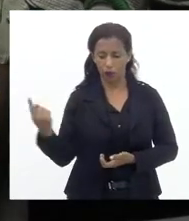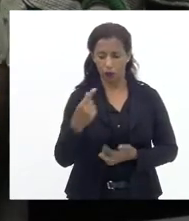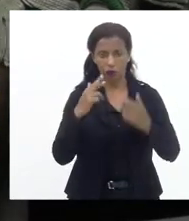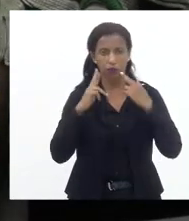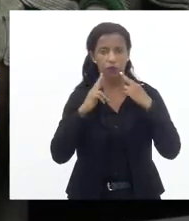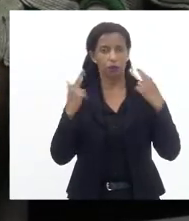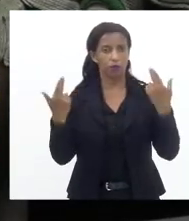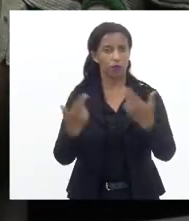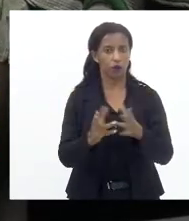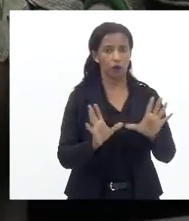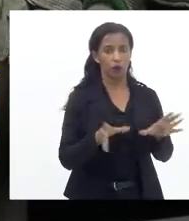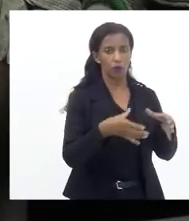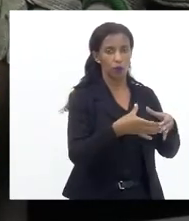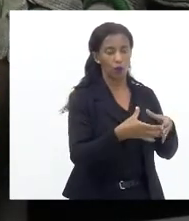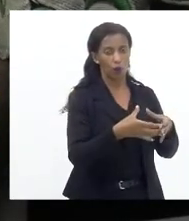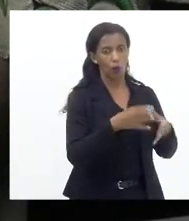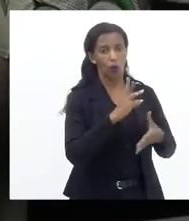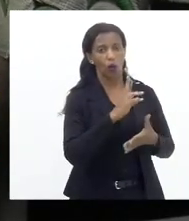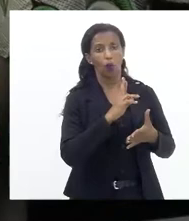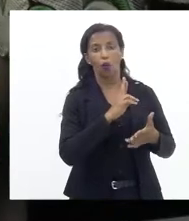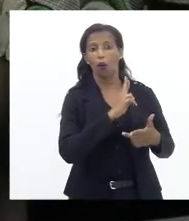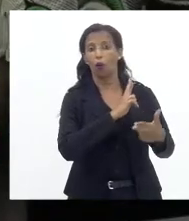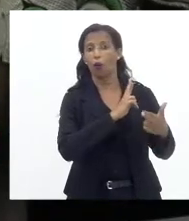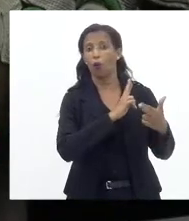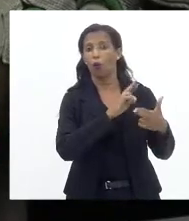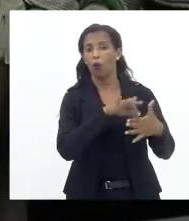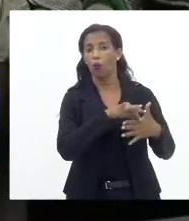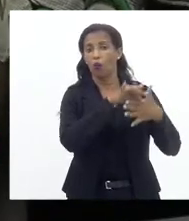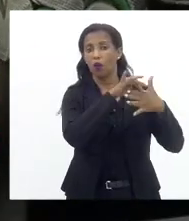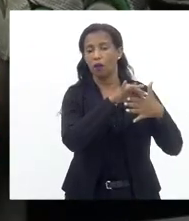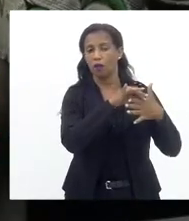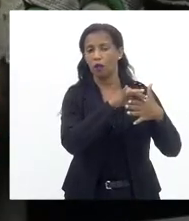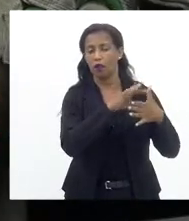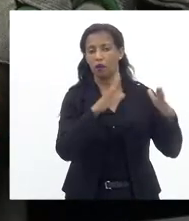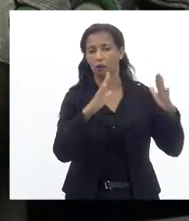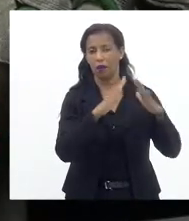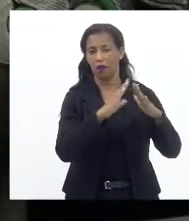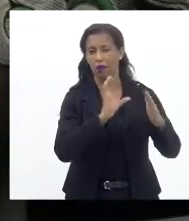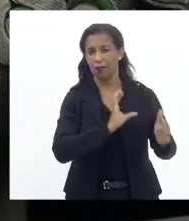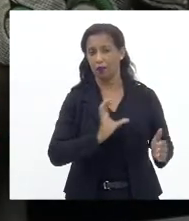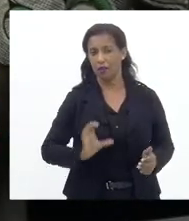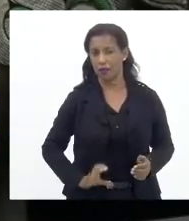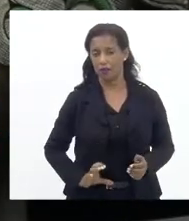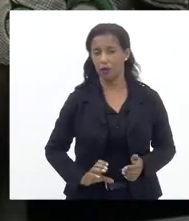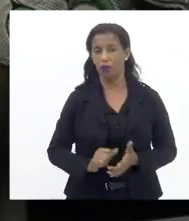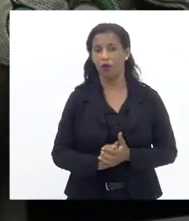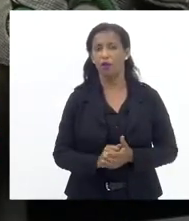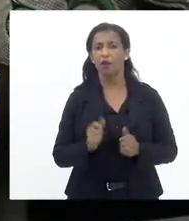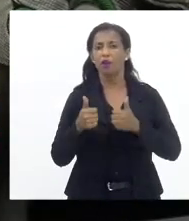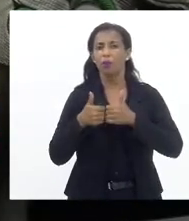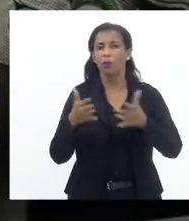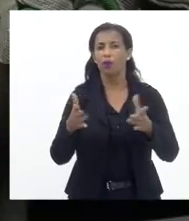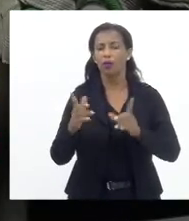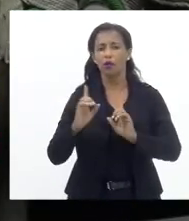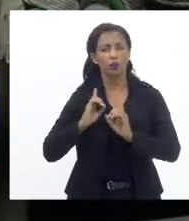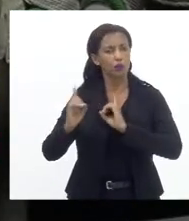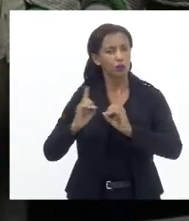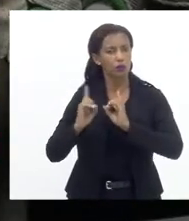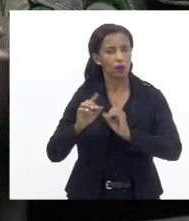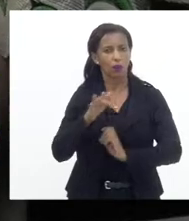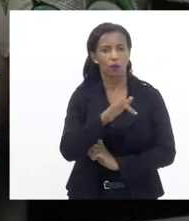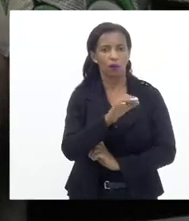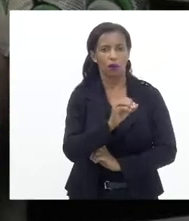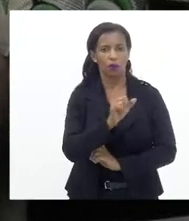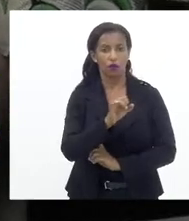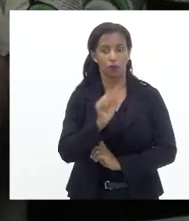prévia reunião com a chefia de gabinete da casa civil não temos um início de um debate realizado pelo pelo